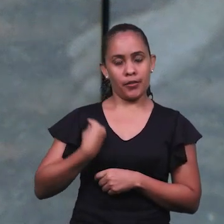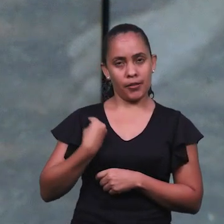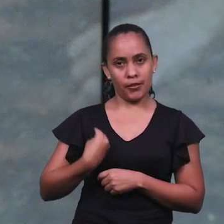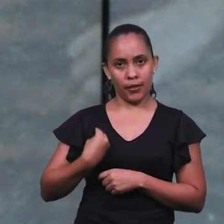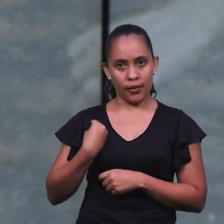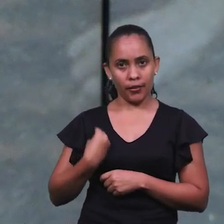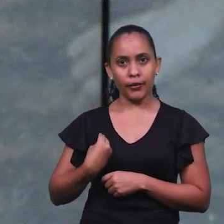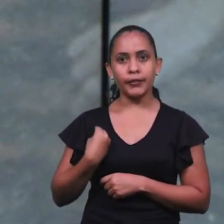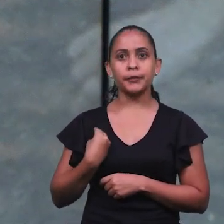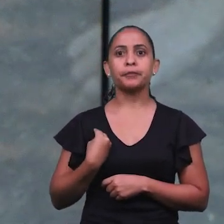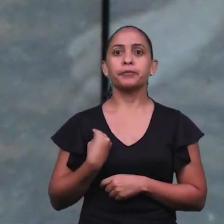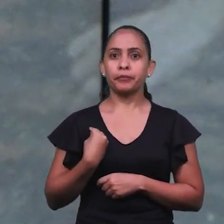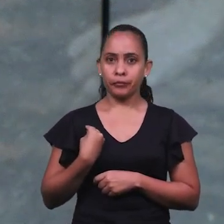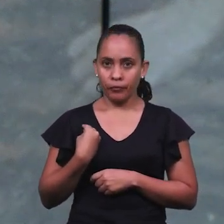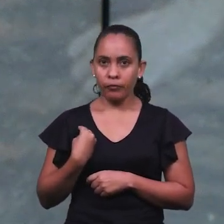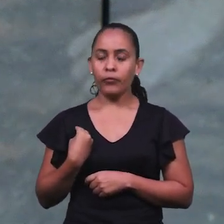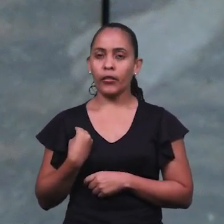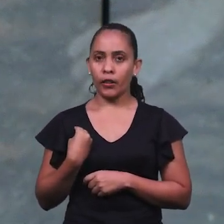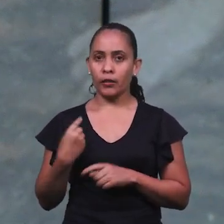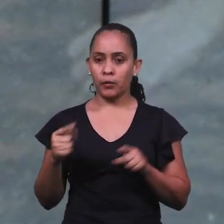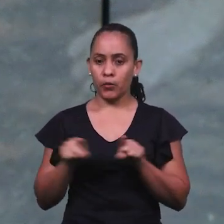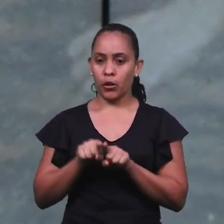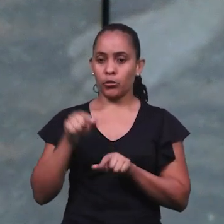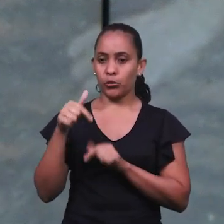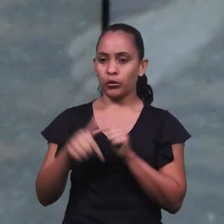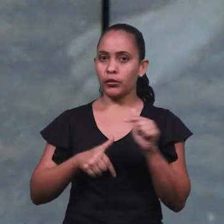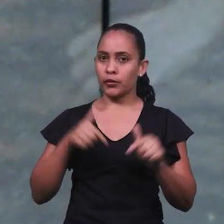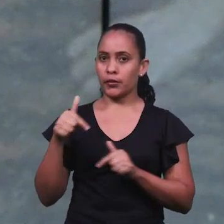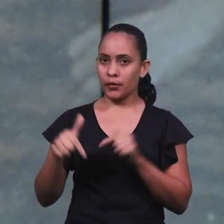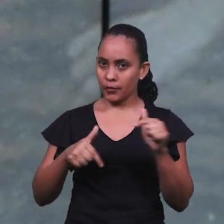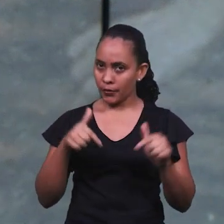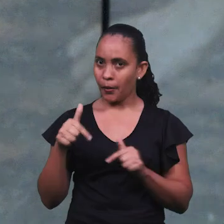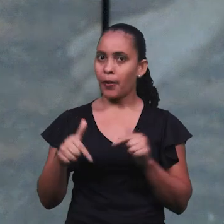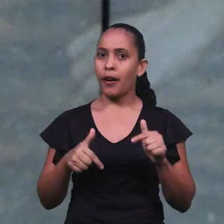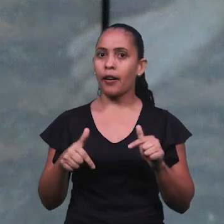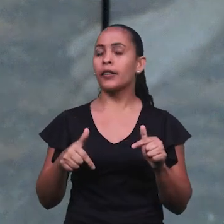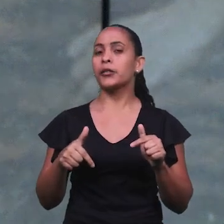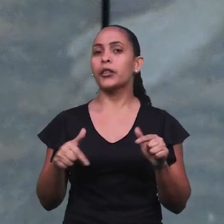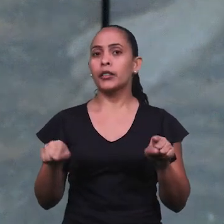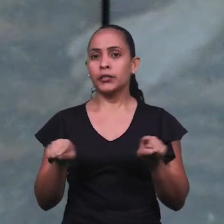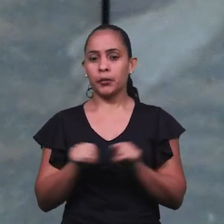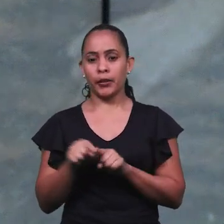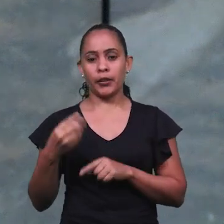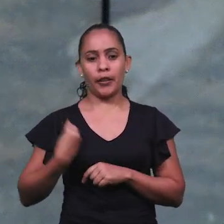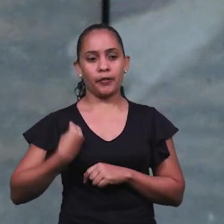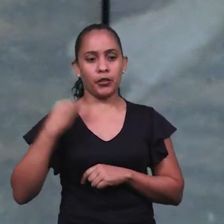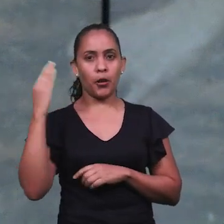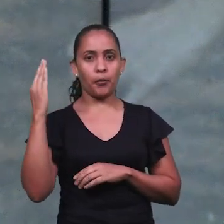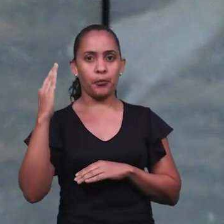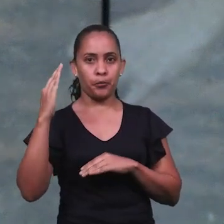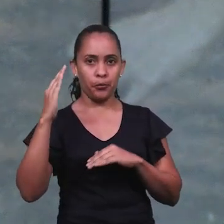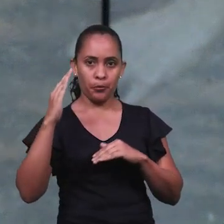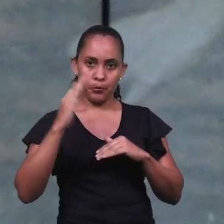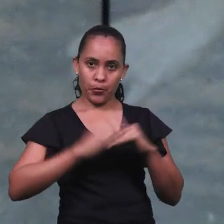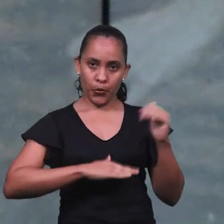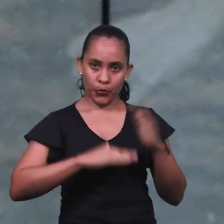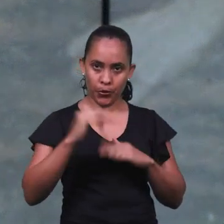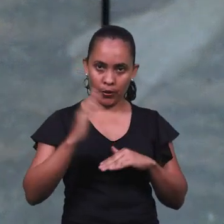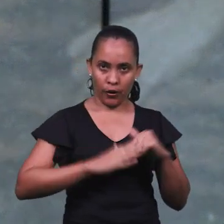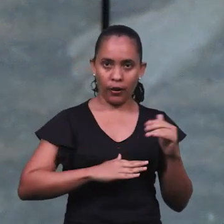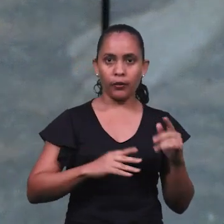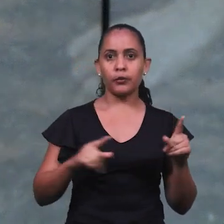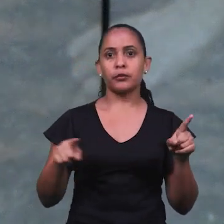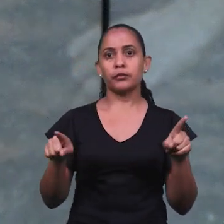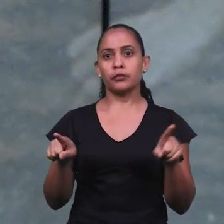ponto de vista da obra, da realização da obra, como também da vida profissional, da vida pessoal, da constituição do lar, enfim. É